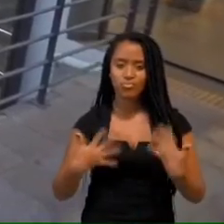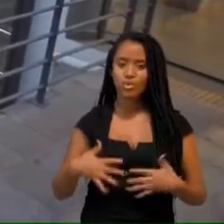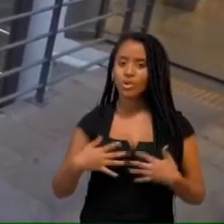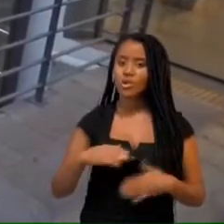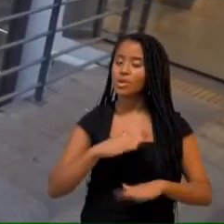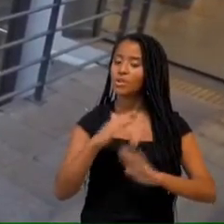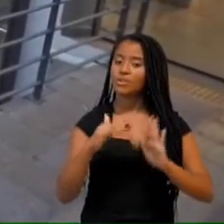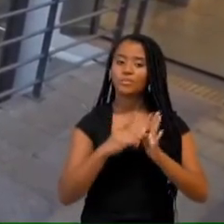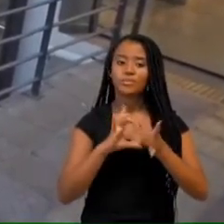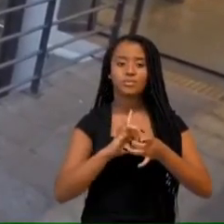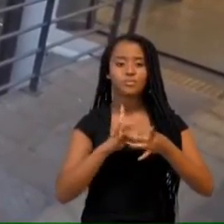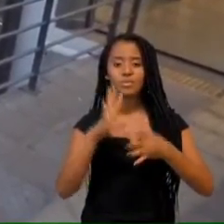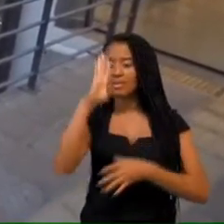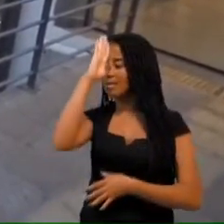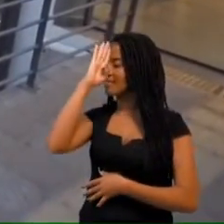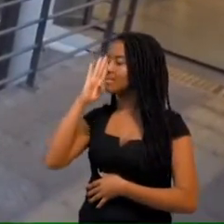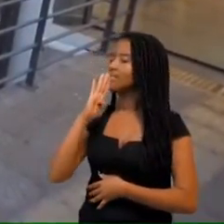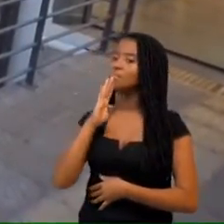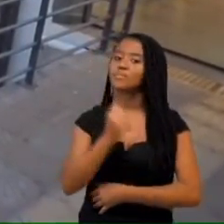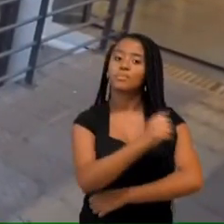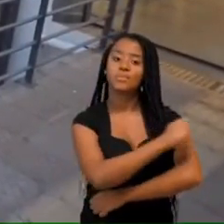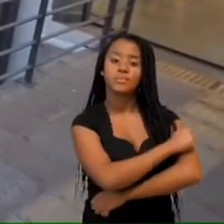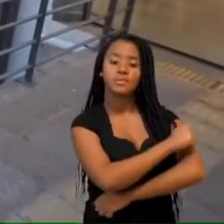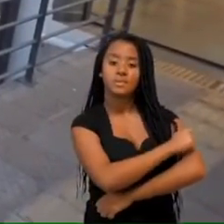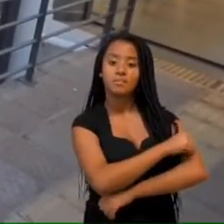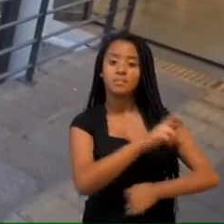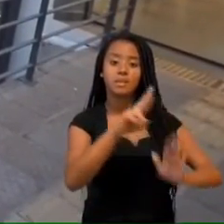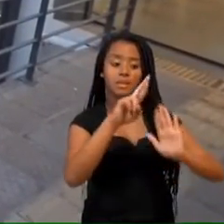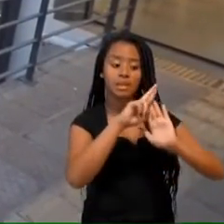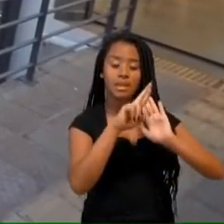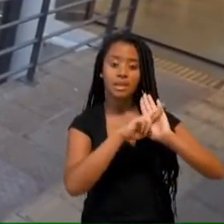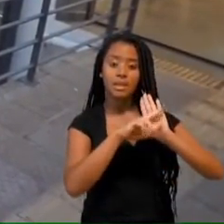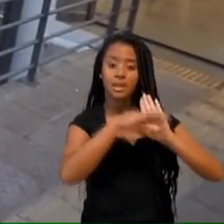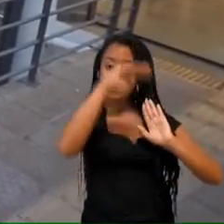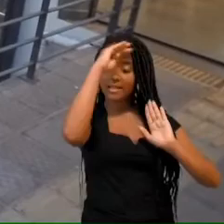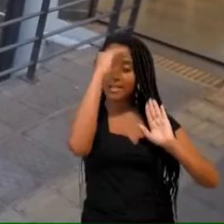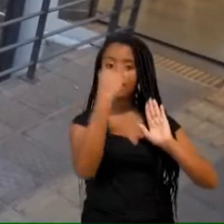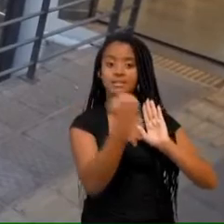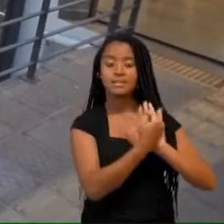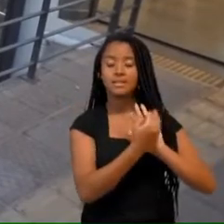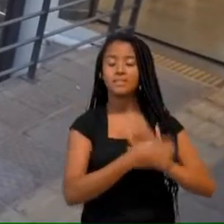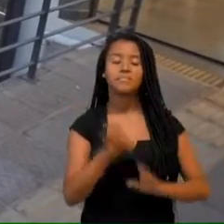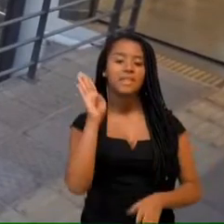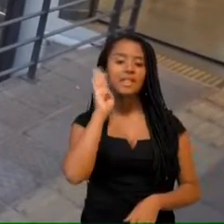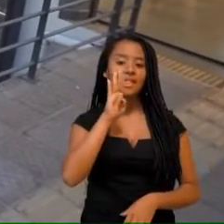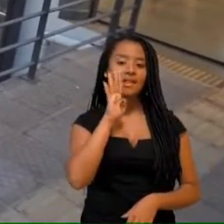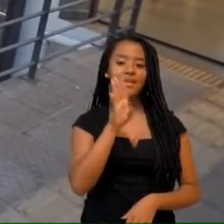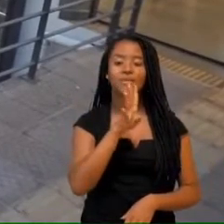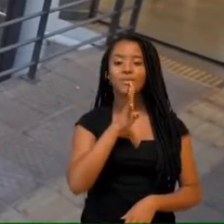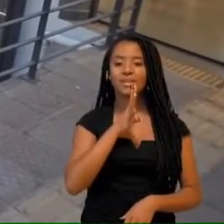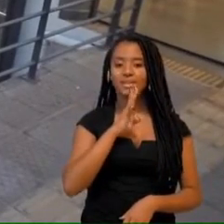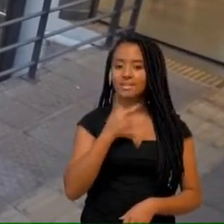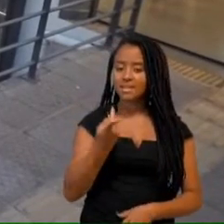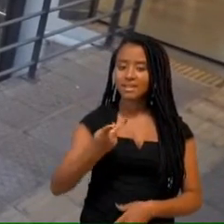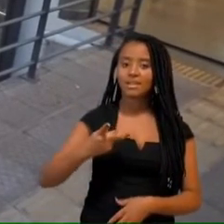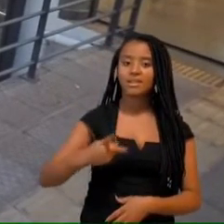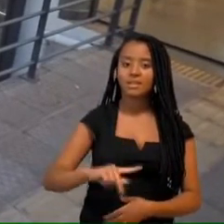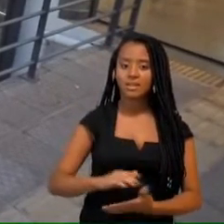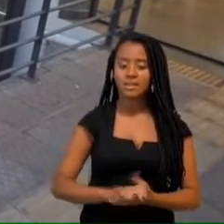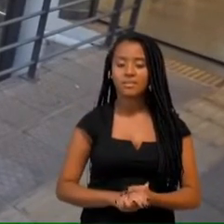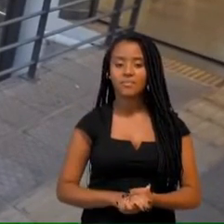isso disponível gratuitamente aí pros alunos que se enquadrarem nos requisitos bacana demais conhecer aqui mais uma